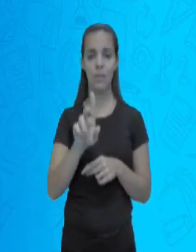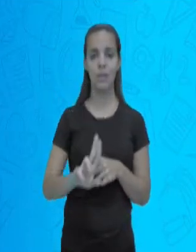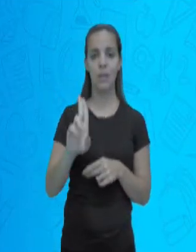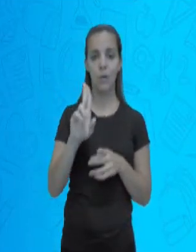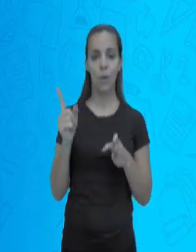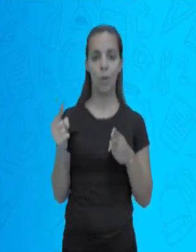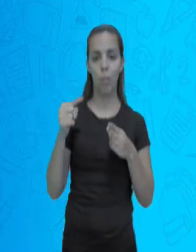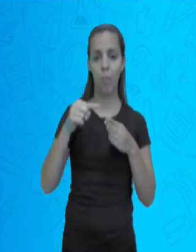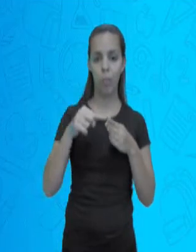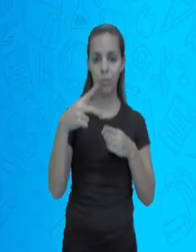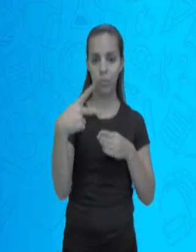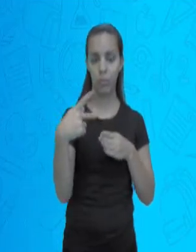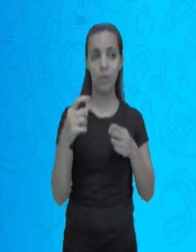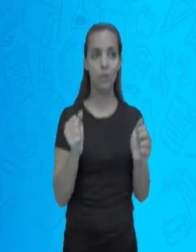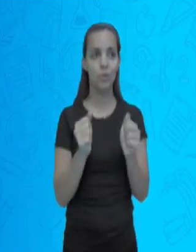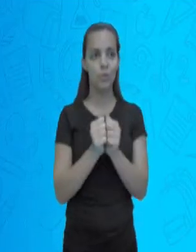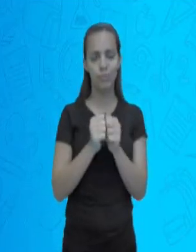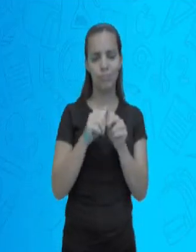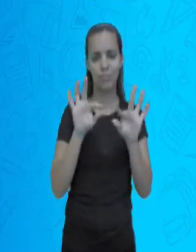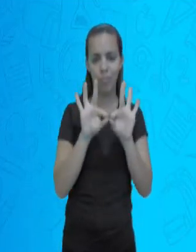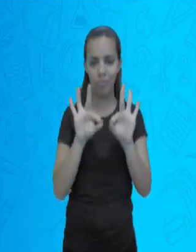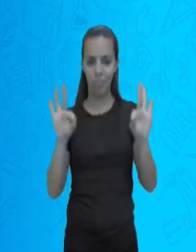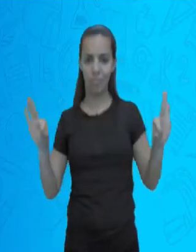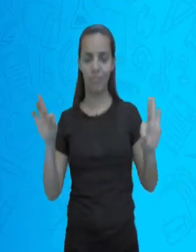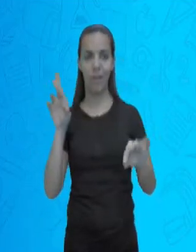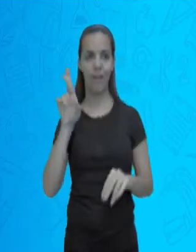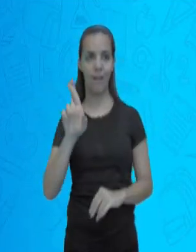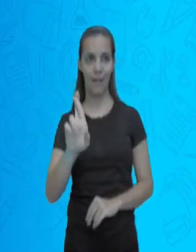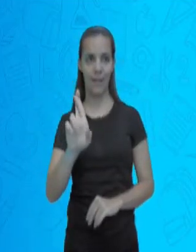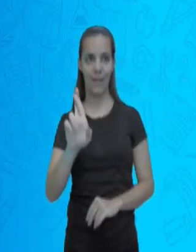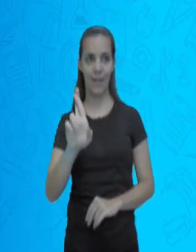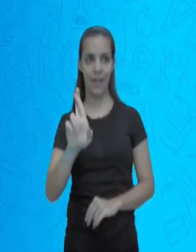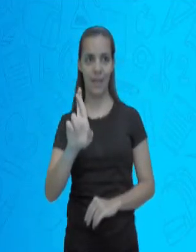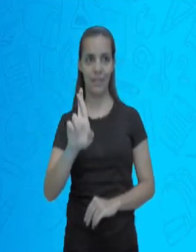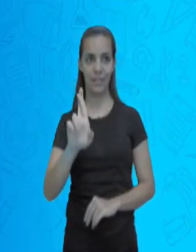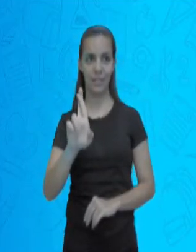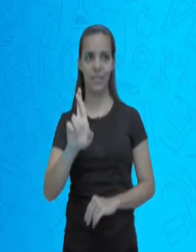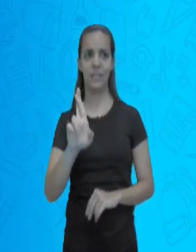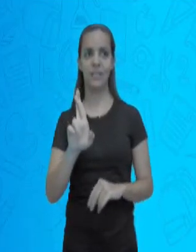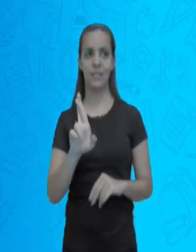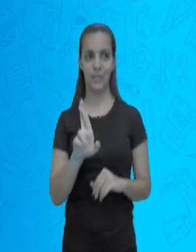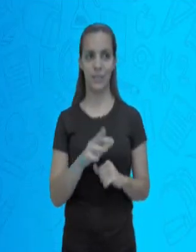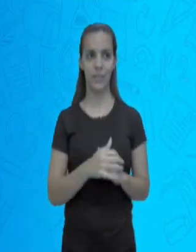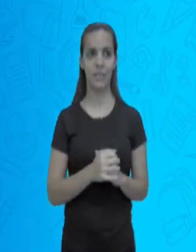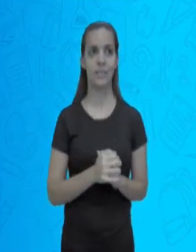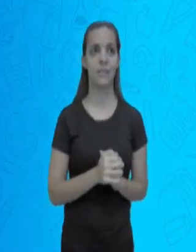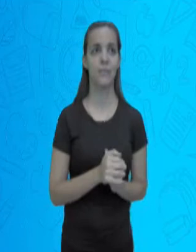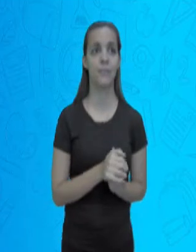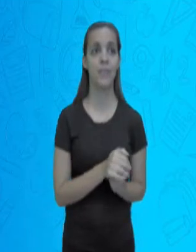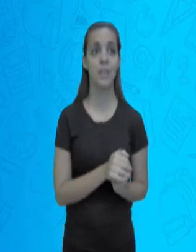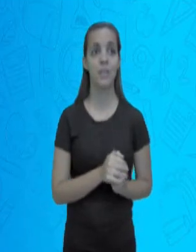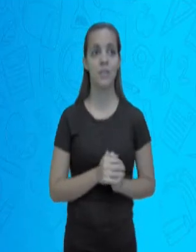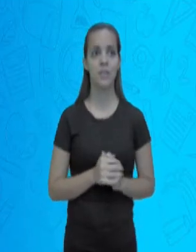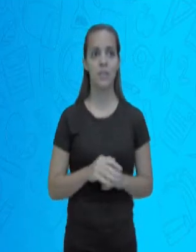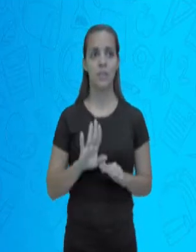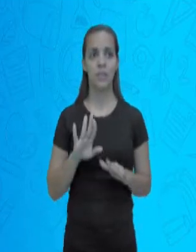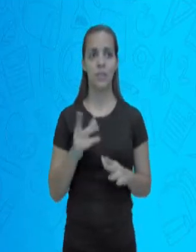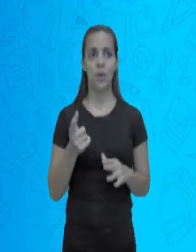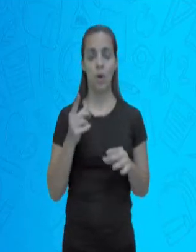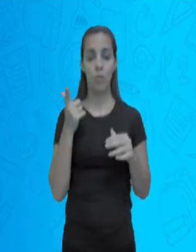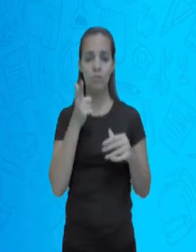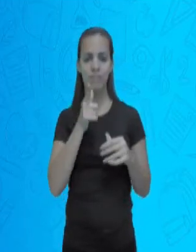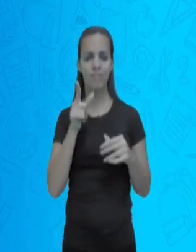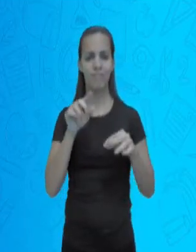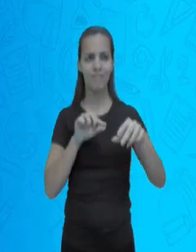ponto P e traço um arco, metade de uma circunferência, uma parte de uma circunferência. Quando eu traço